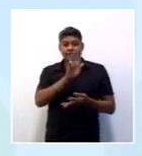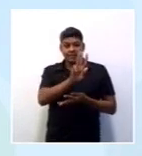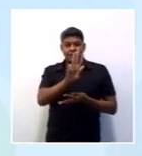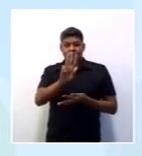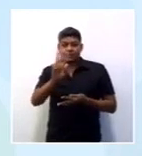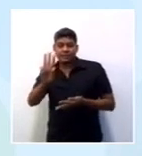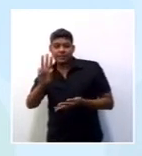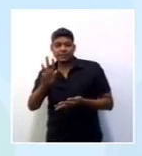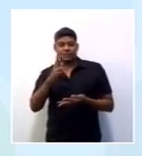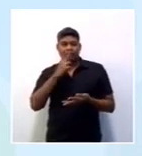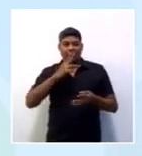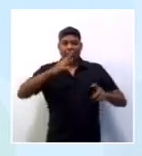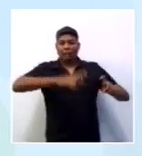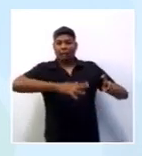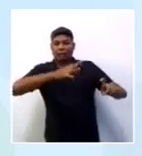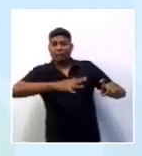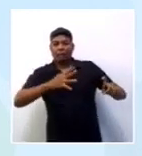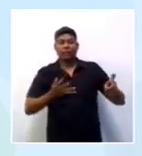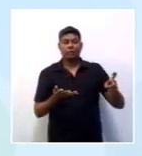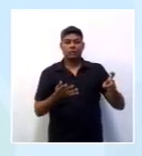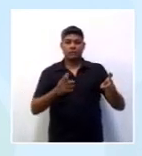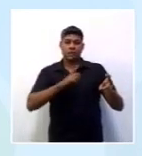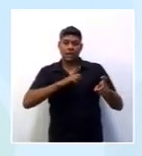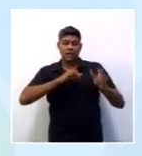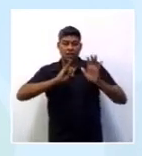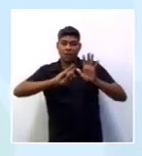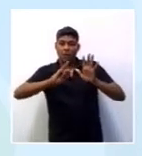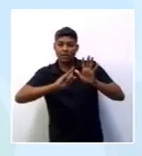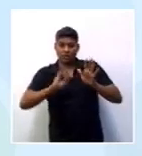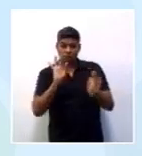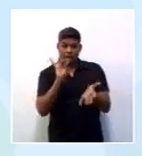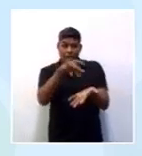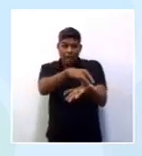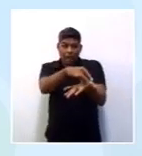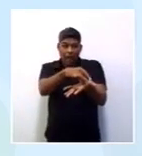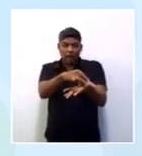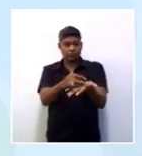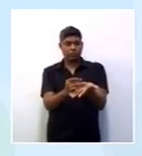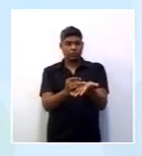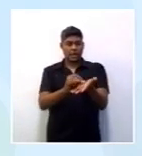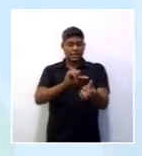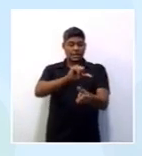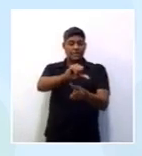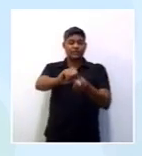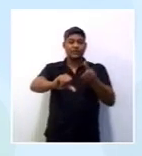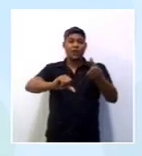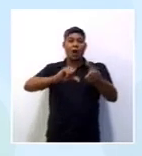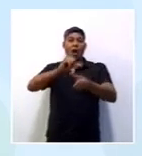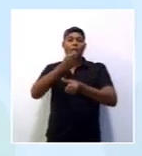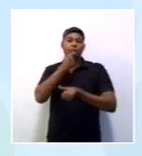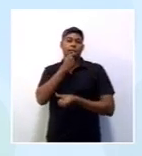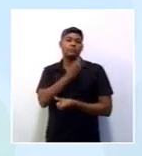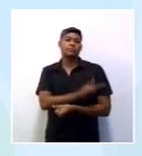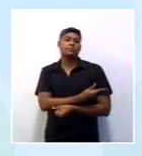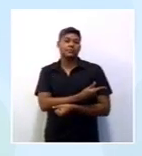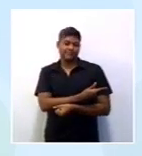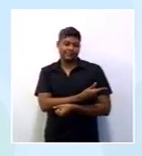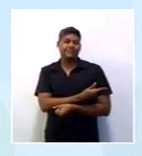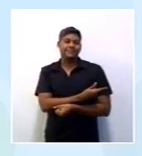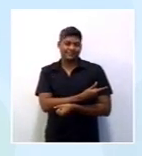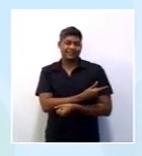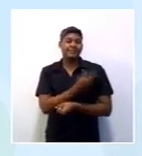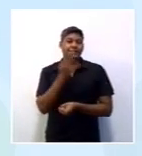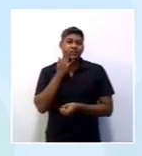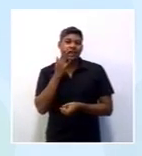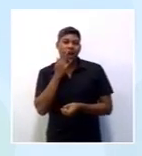o Sensacionalista, né? Que ele pega notícias reais e pega um humor e transforma essas notícias. Mas aí não é